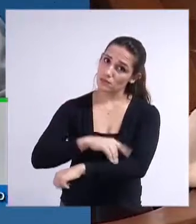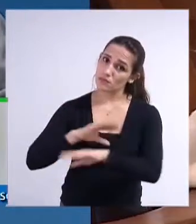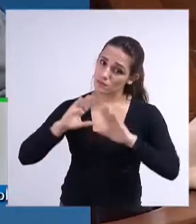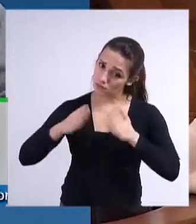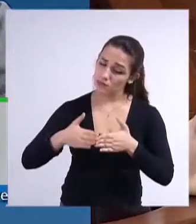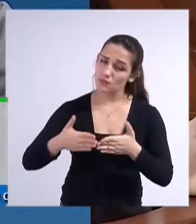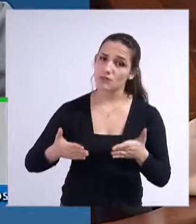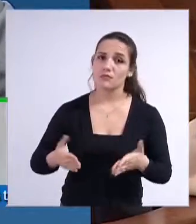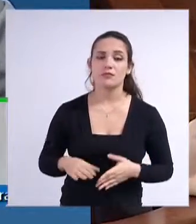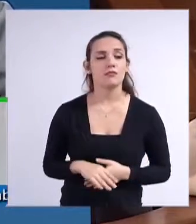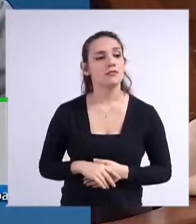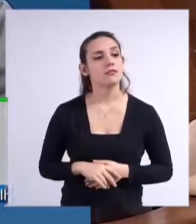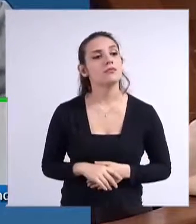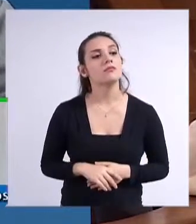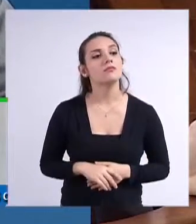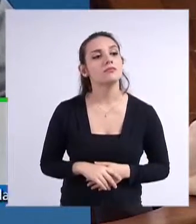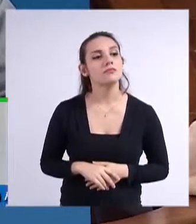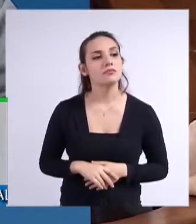Essa